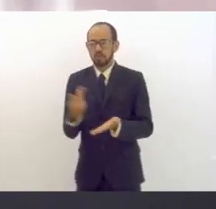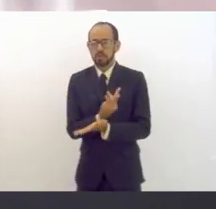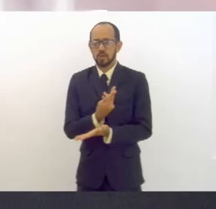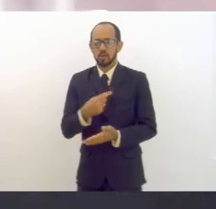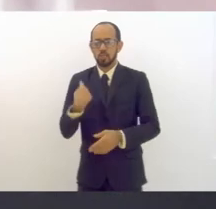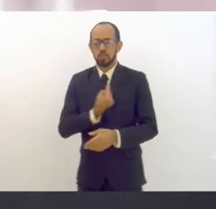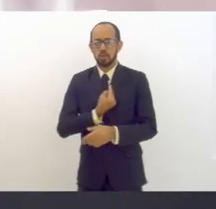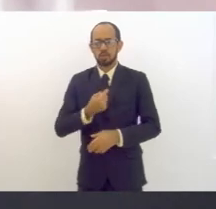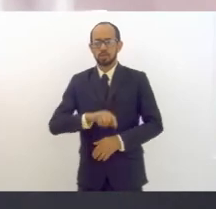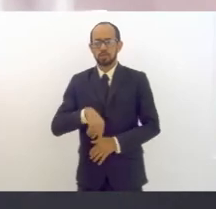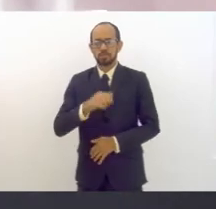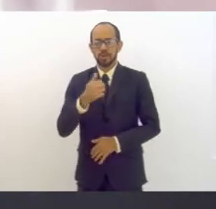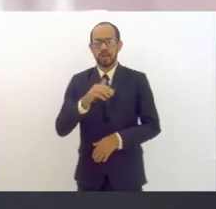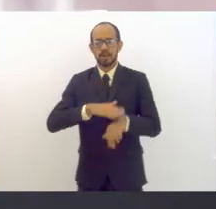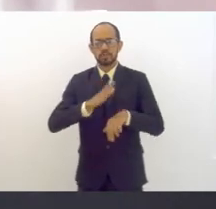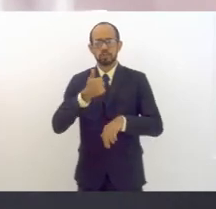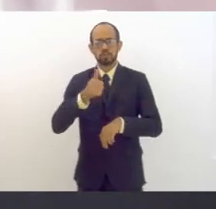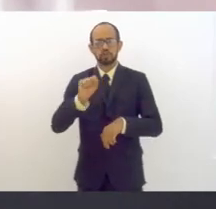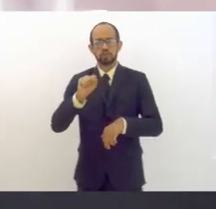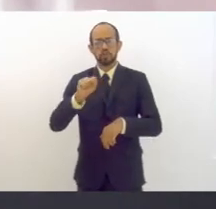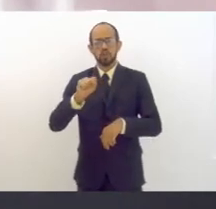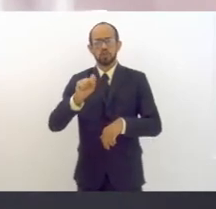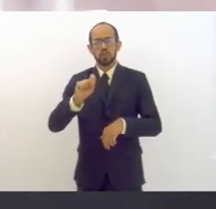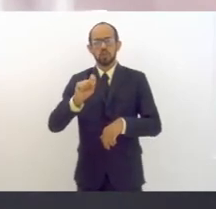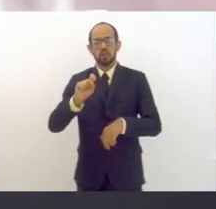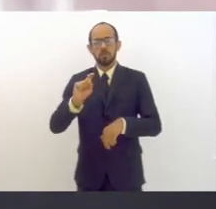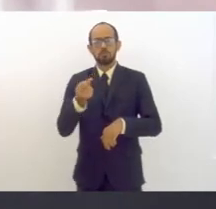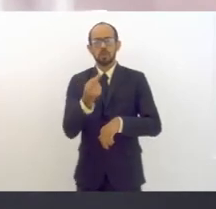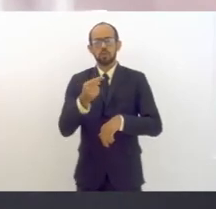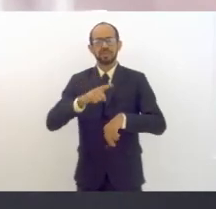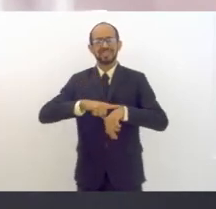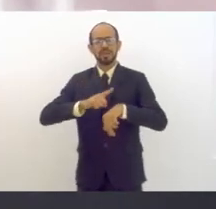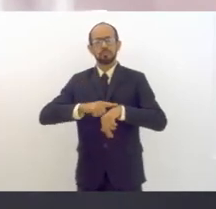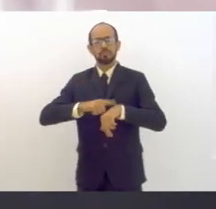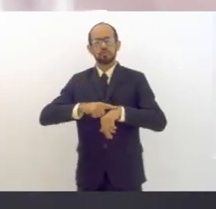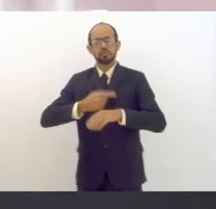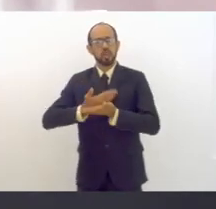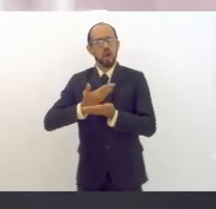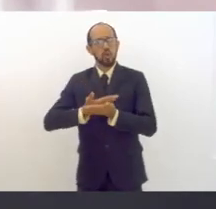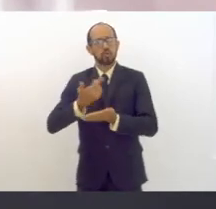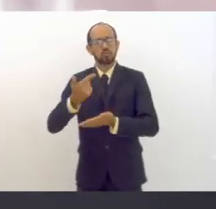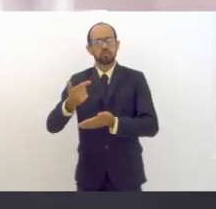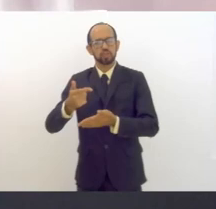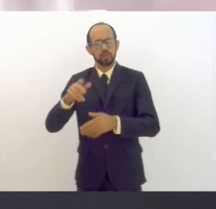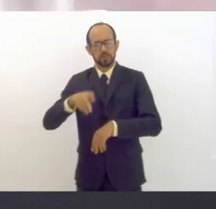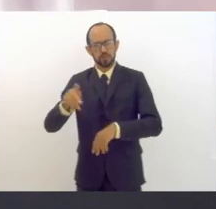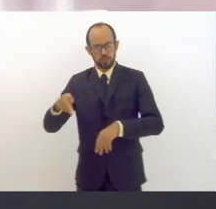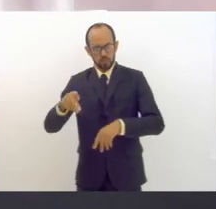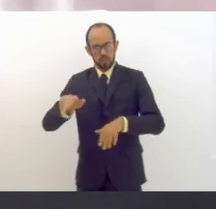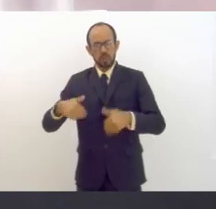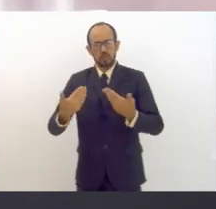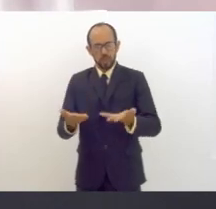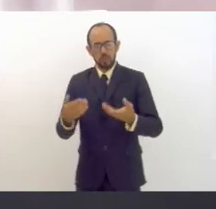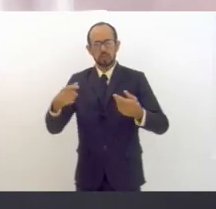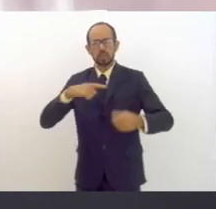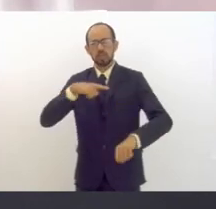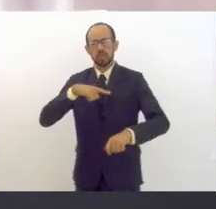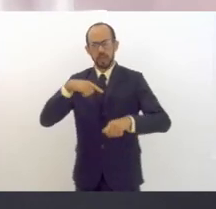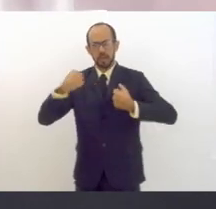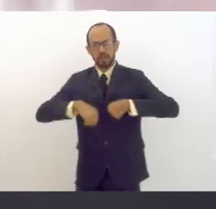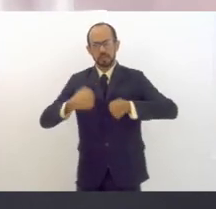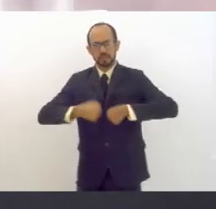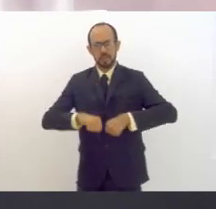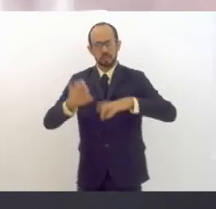mil tempos de aula sem professor para fazer a cobertura. Isso mostra a necessidade da gente